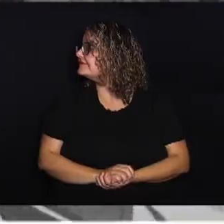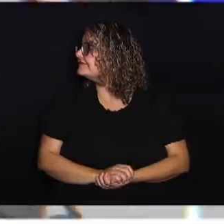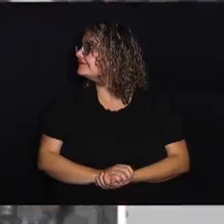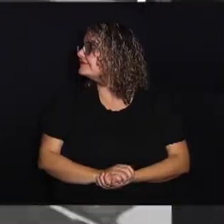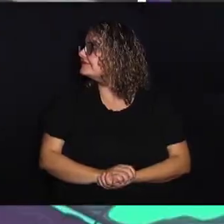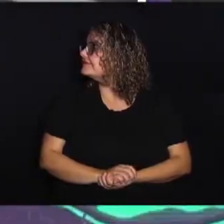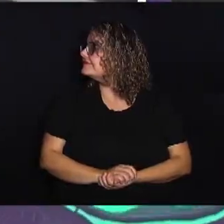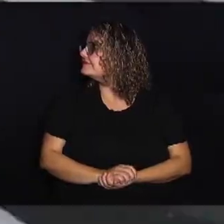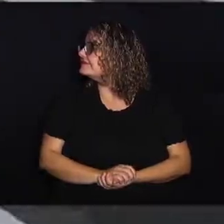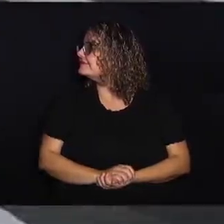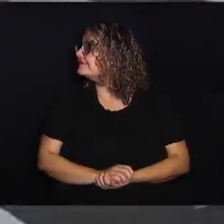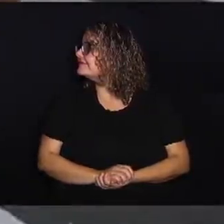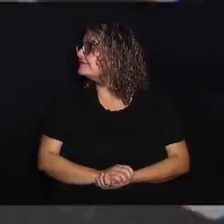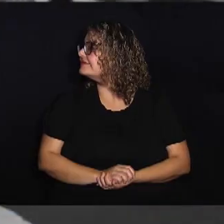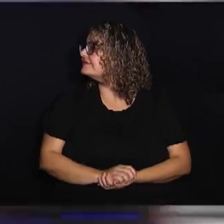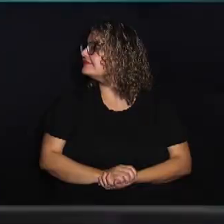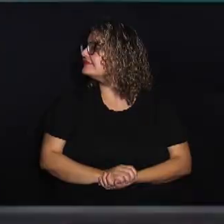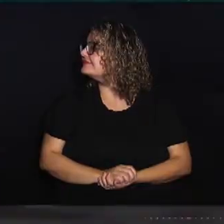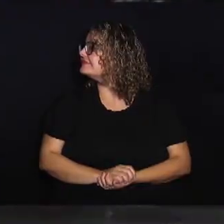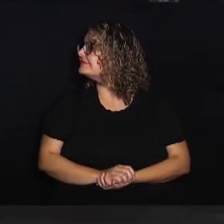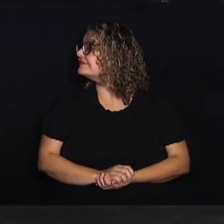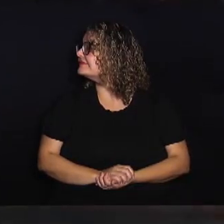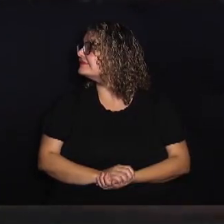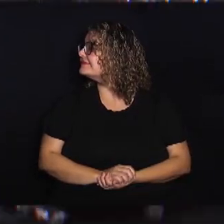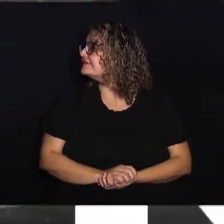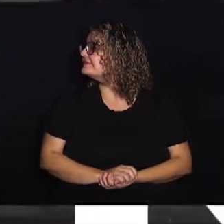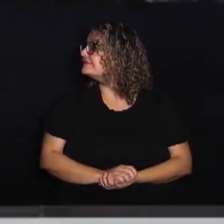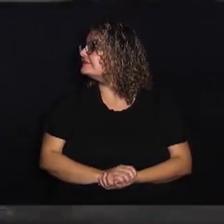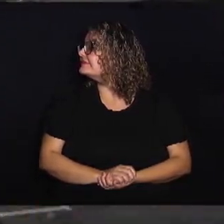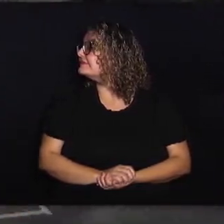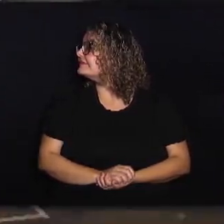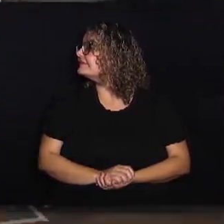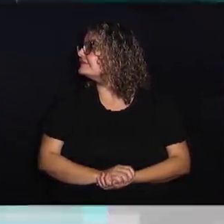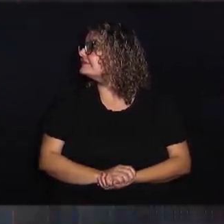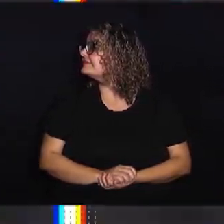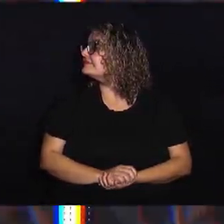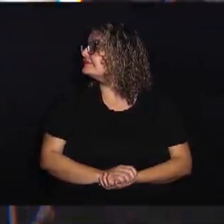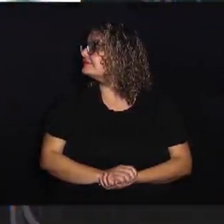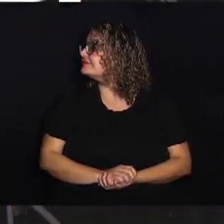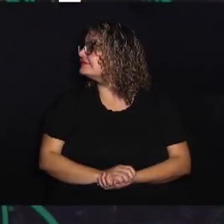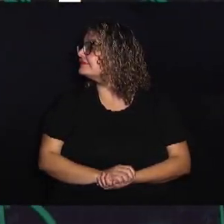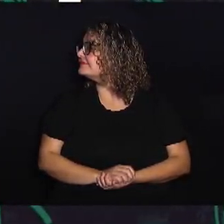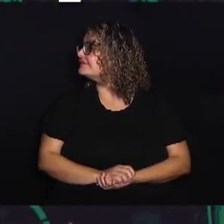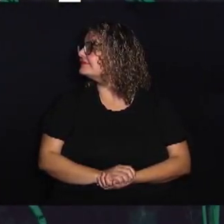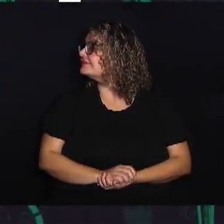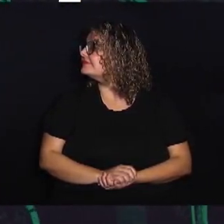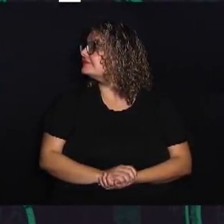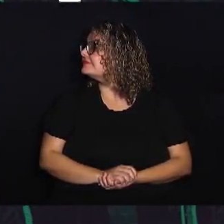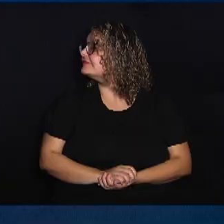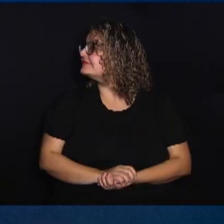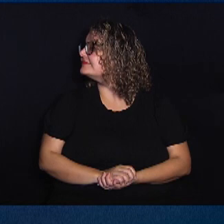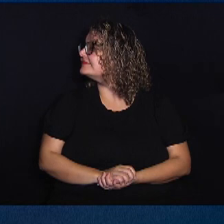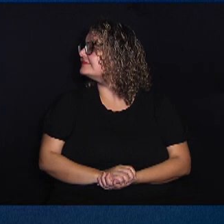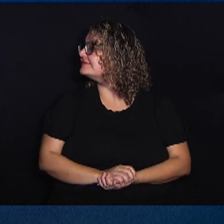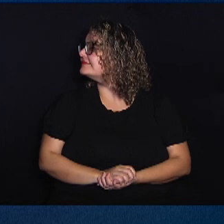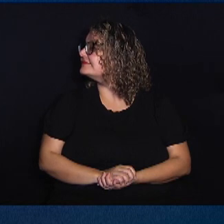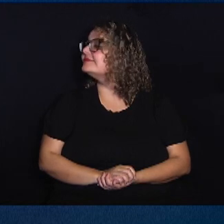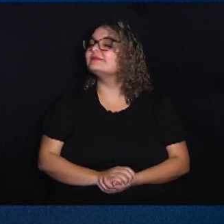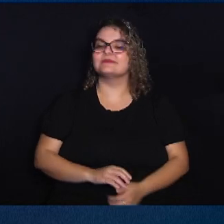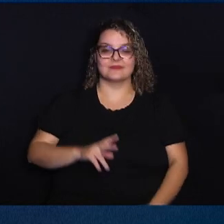se aproximar da comunidade e principalmente fazer um trabalho preventivo com as crianças. O vereador Nelson